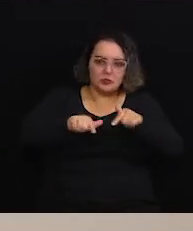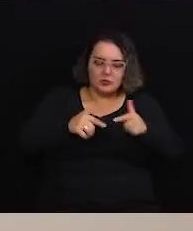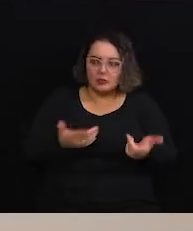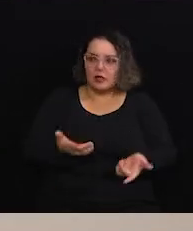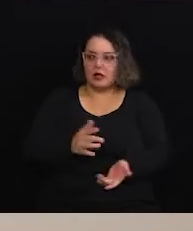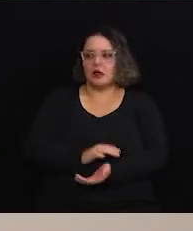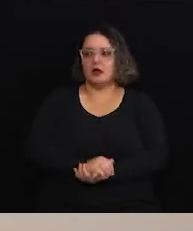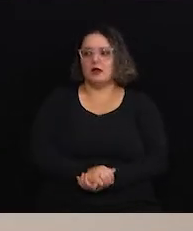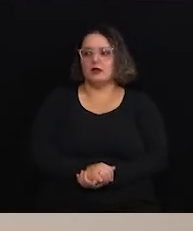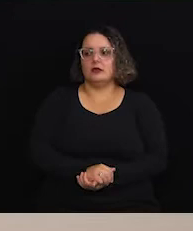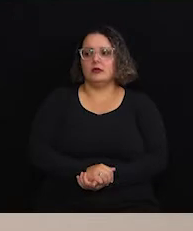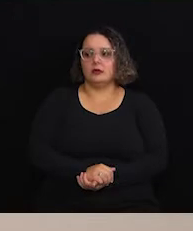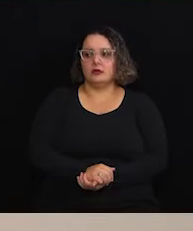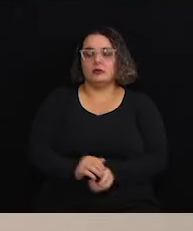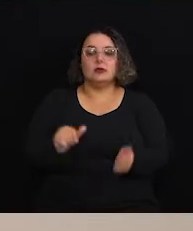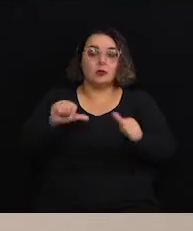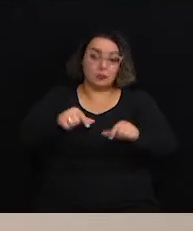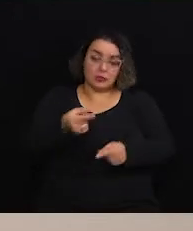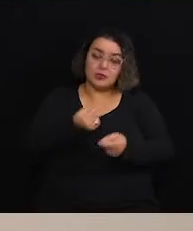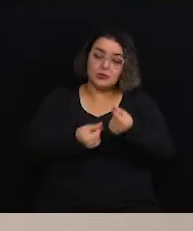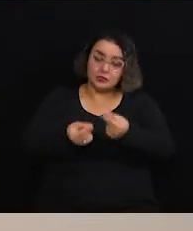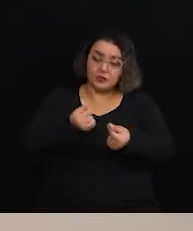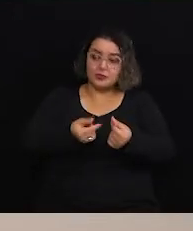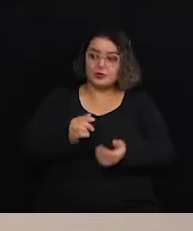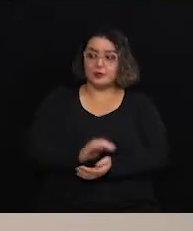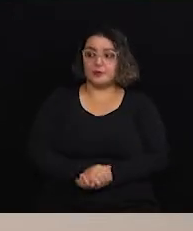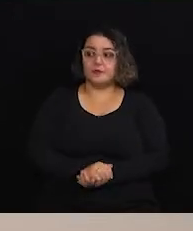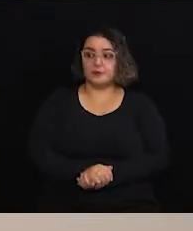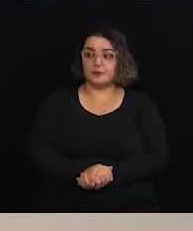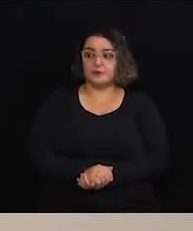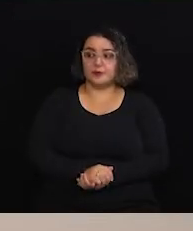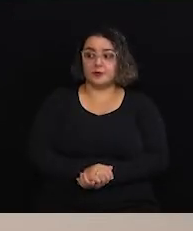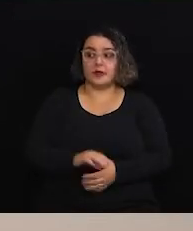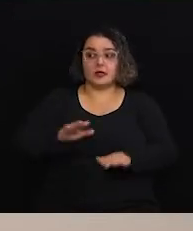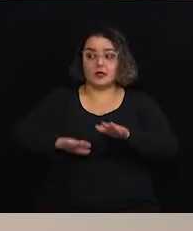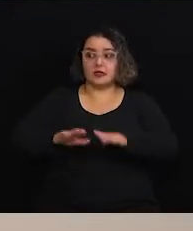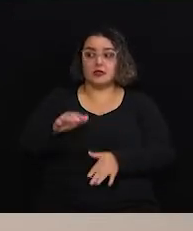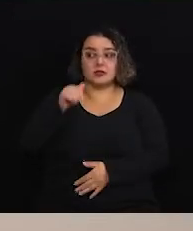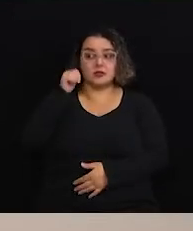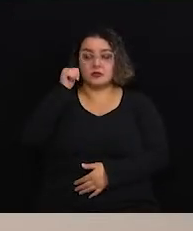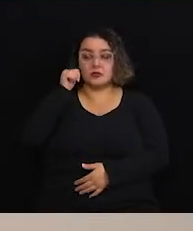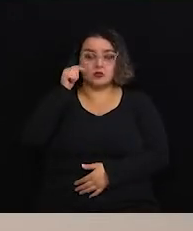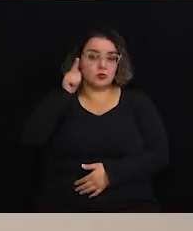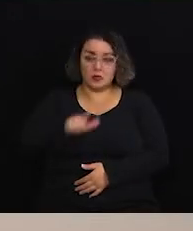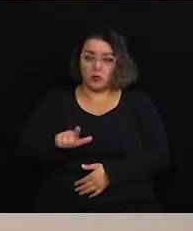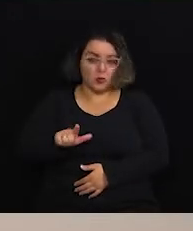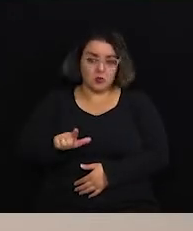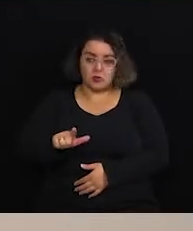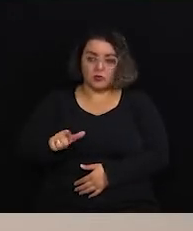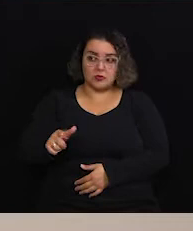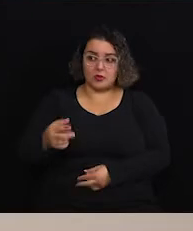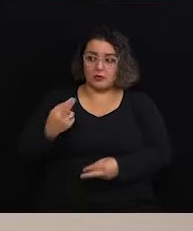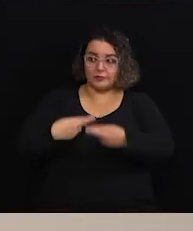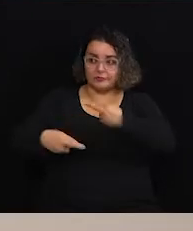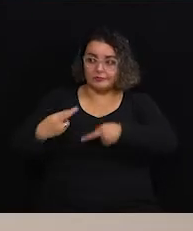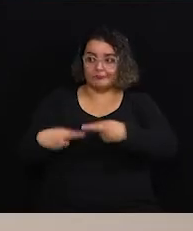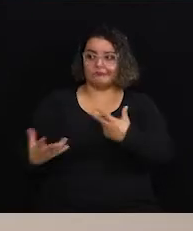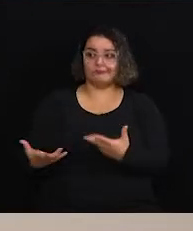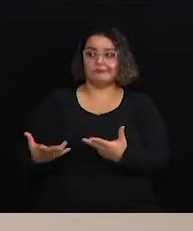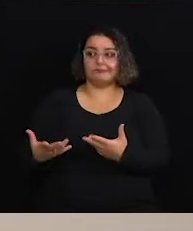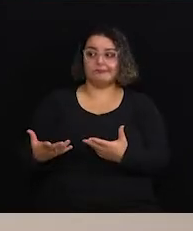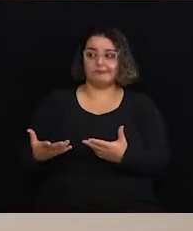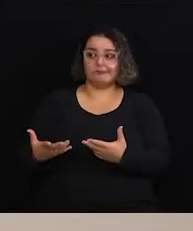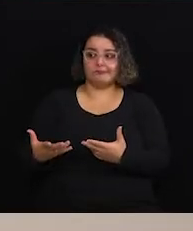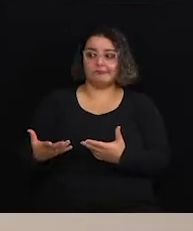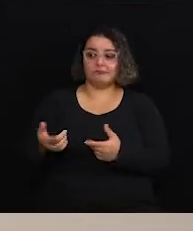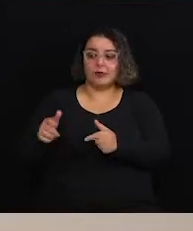Assim, tendo um prejuízo econômico. Muitas vezes elas não conseguem se relacionar com outras pessoas porque elas têm dificuldade de estar